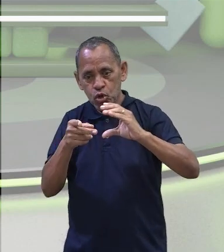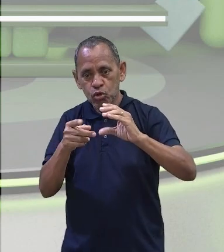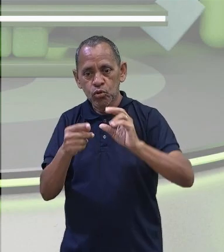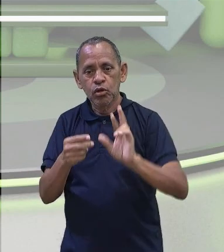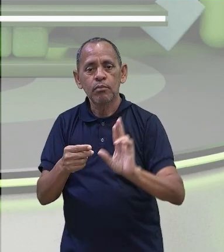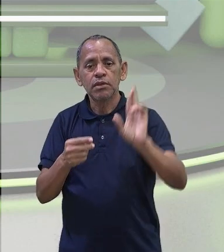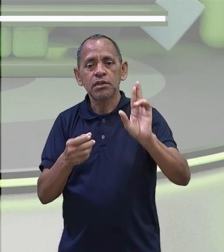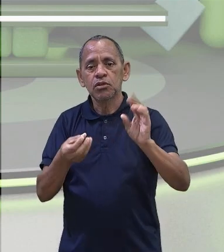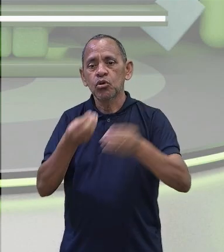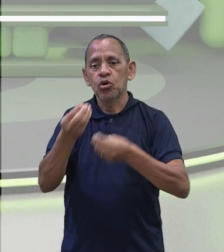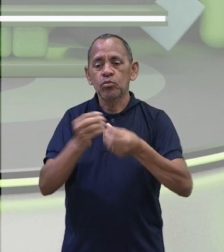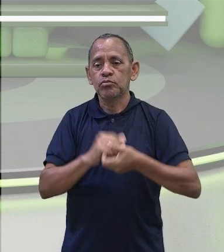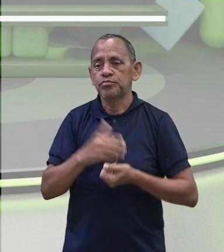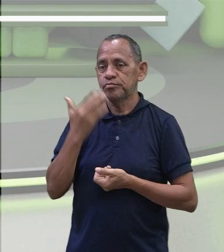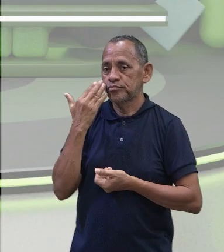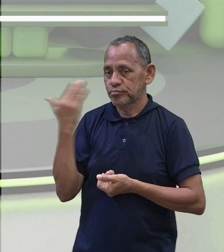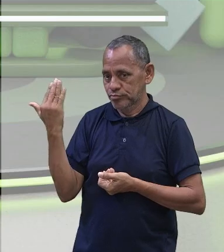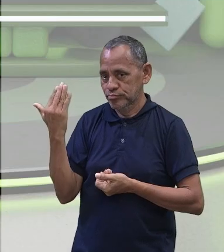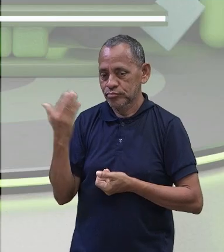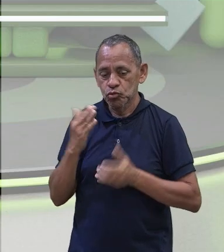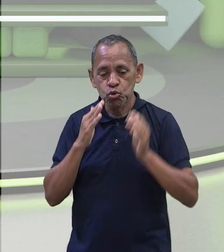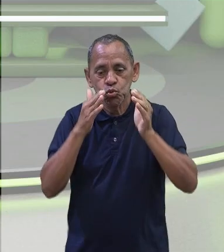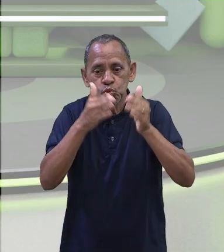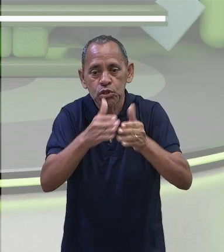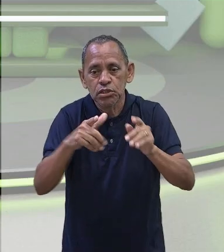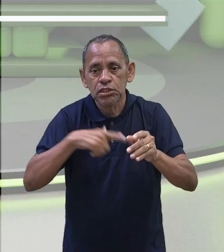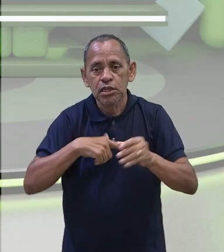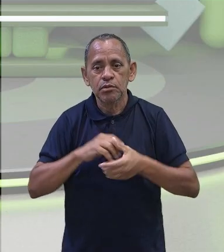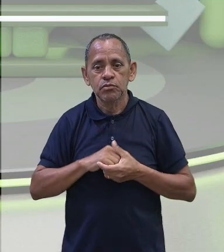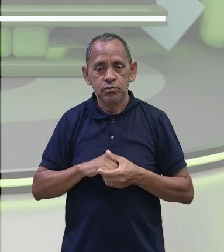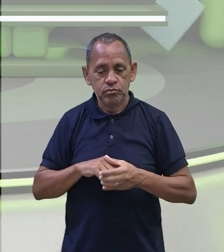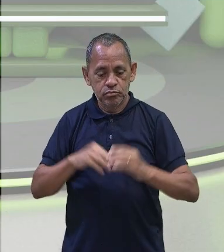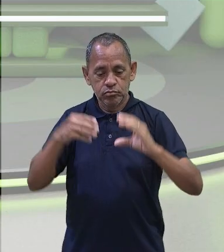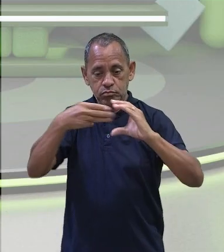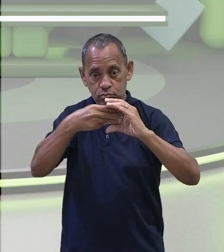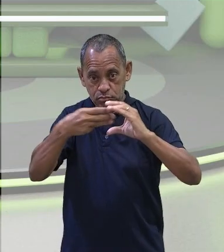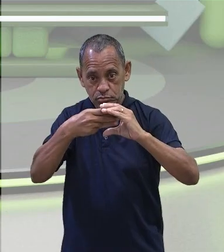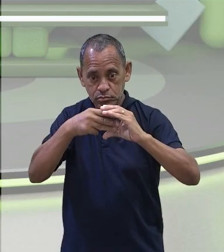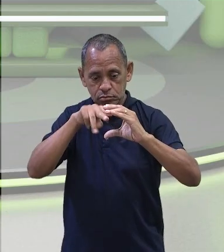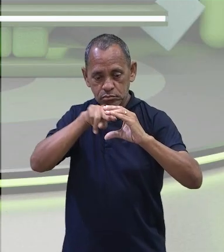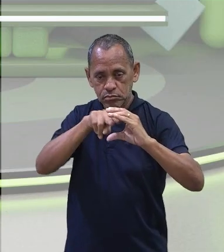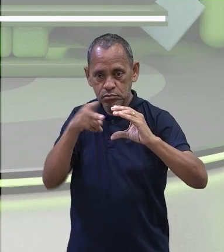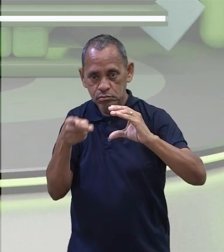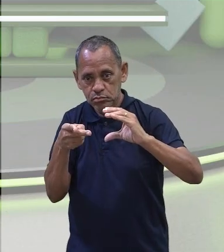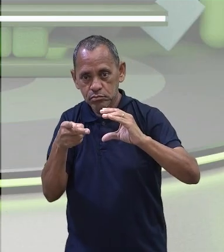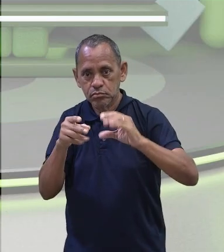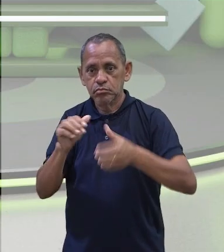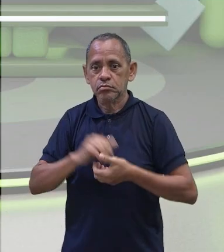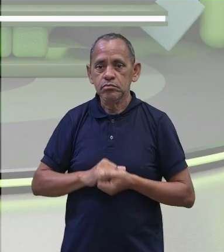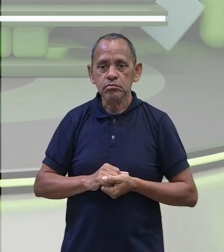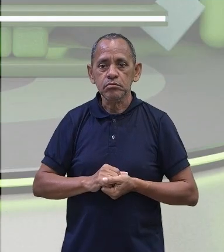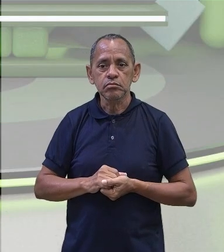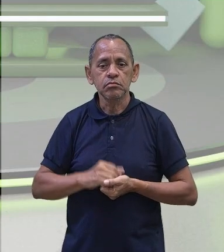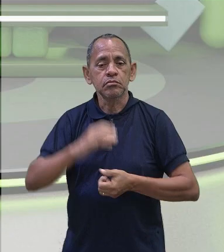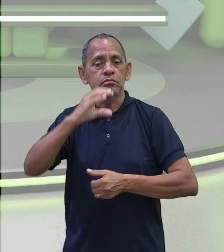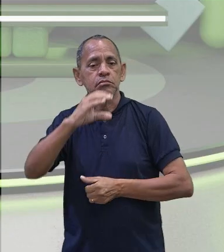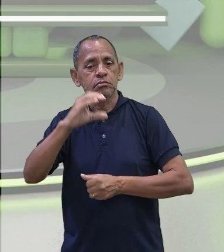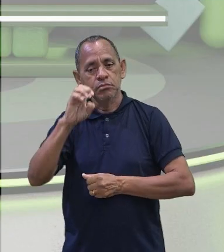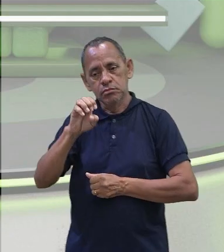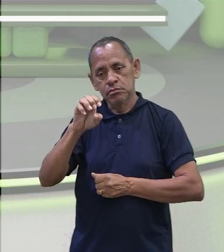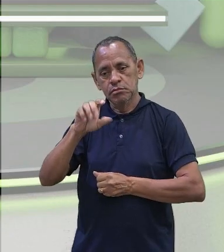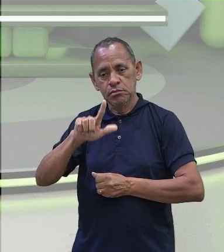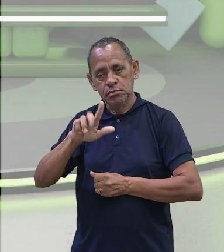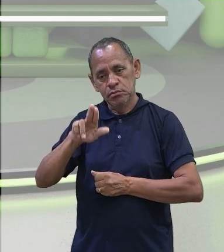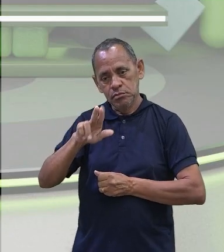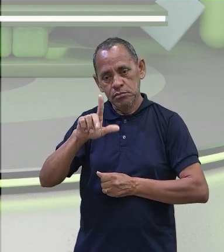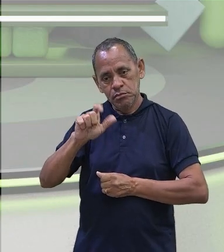representados. No meio, no centro, a gente tem a célula-tronco. E ao redor dela, vocês podem ver todas as